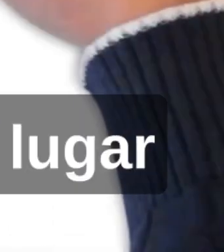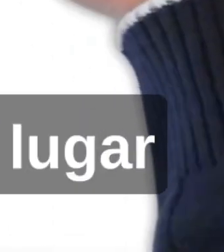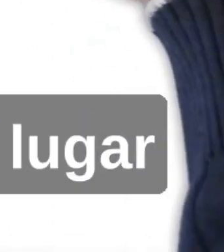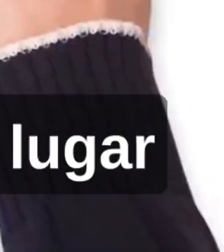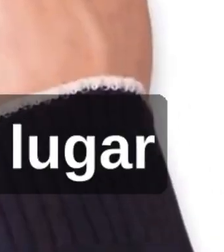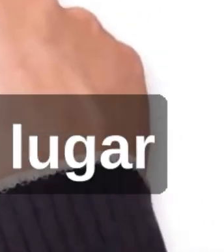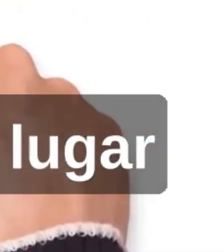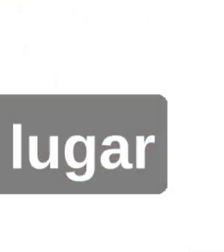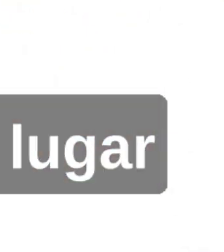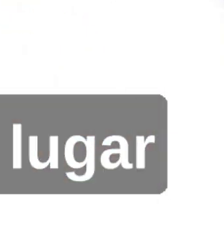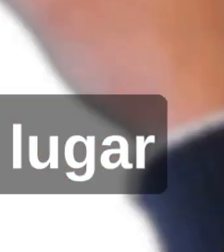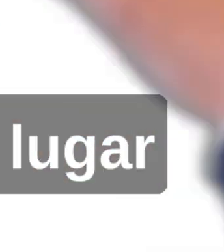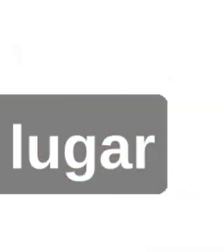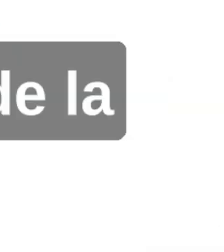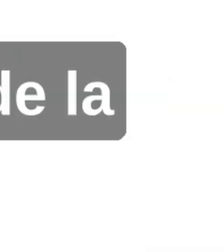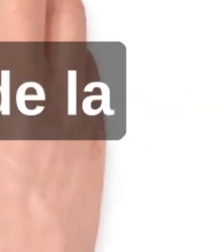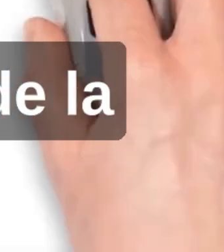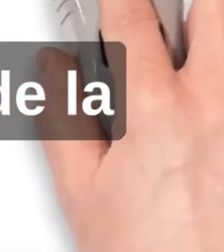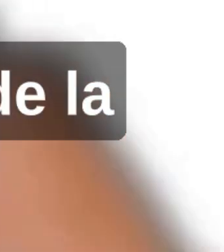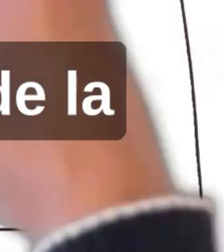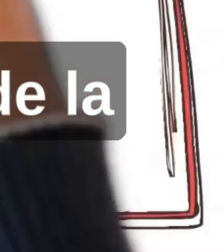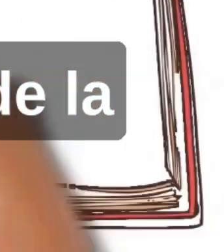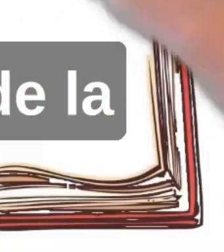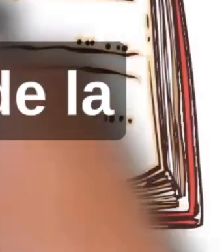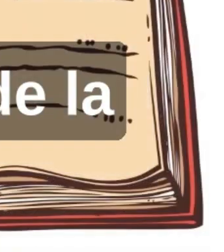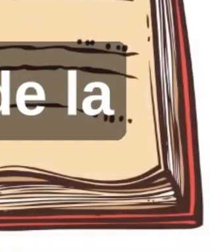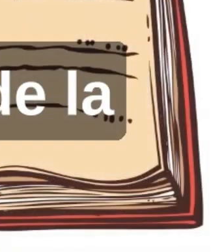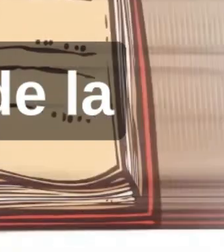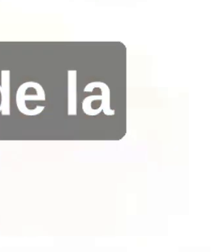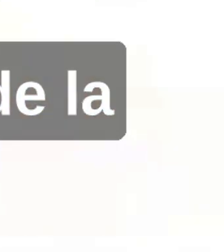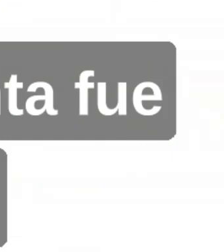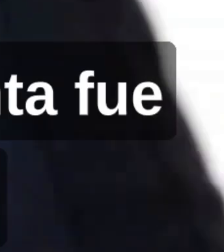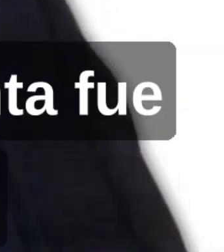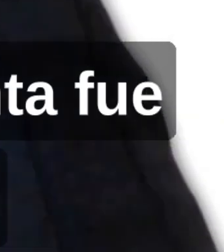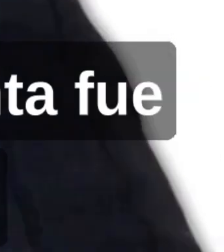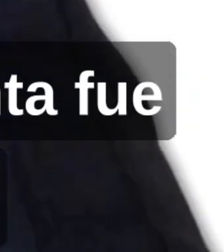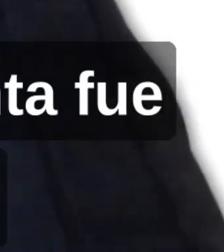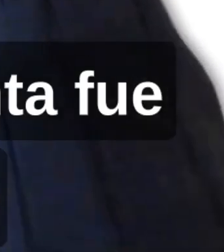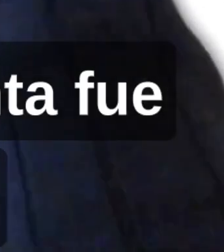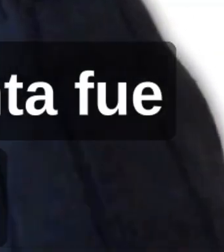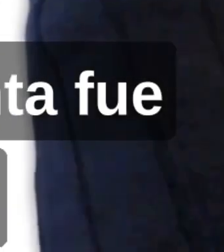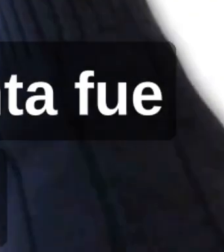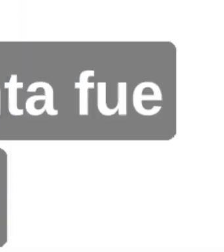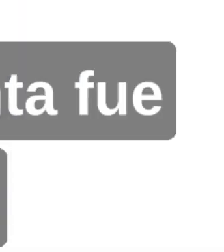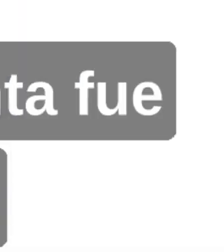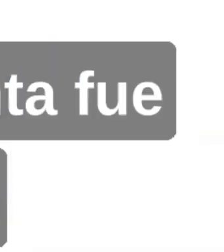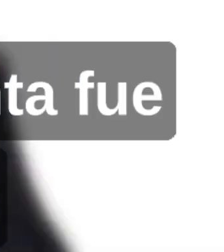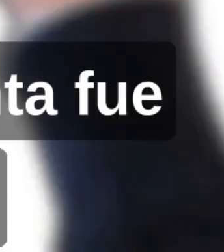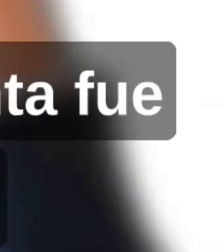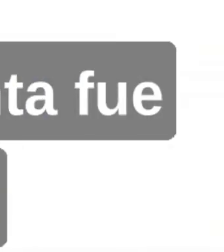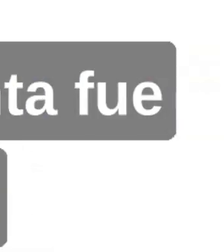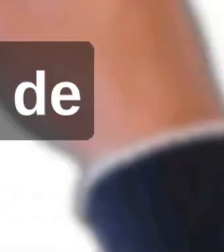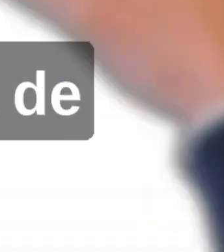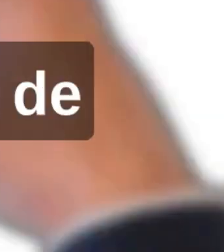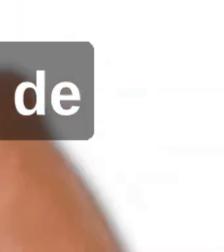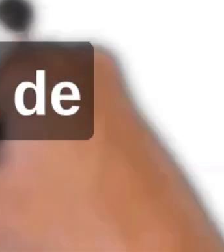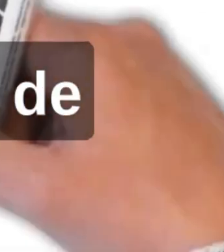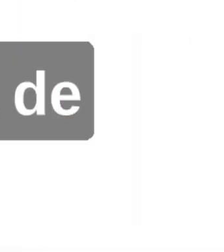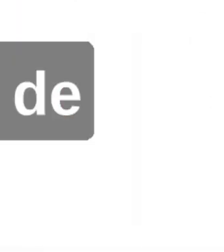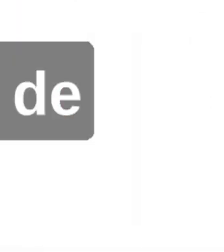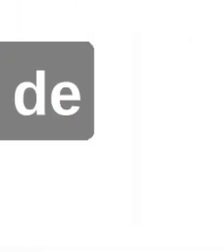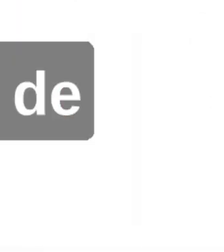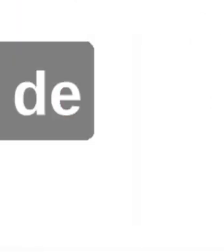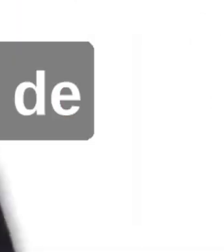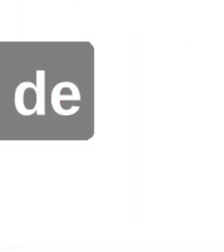livros que ele daria um lugar importante na história da literatura é melhor vai ser 150 foi nublado por Acidente ele